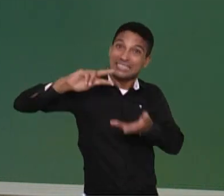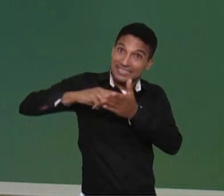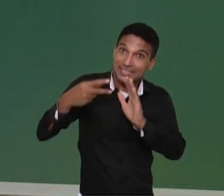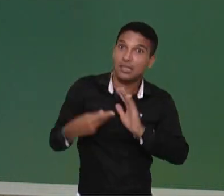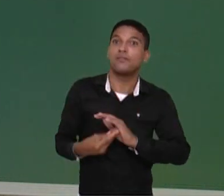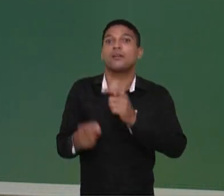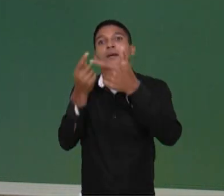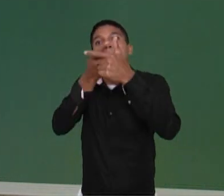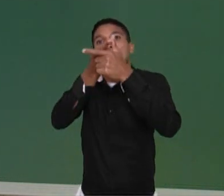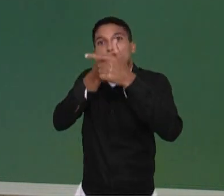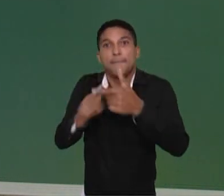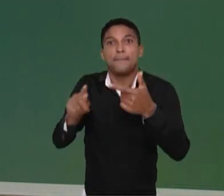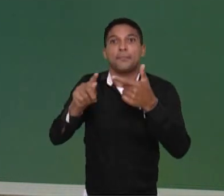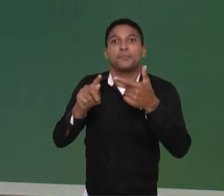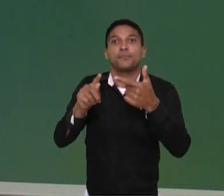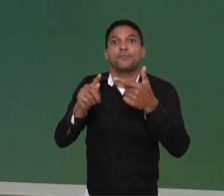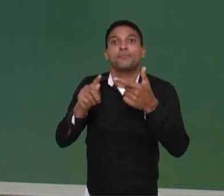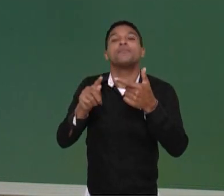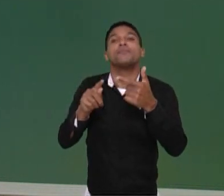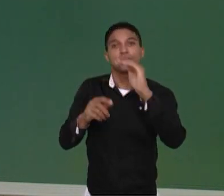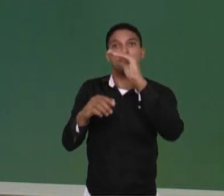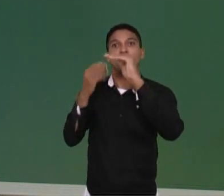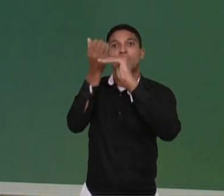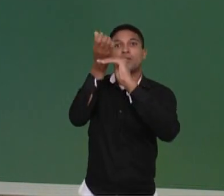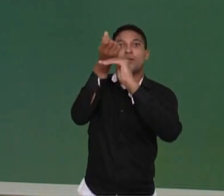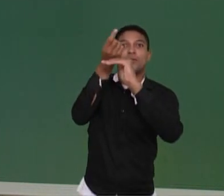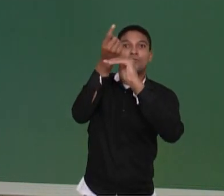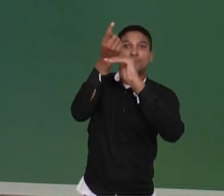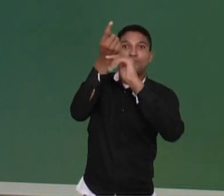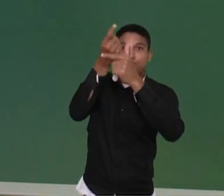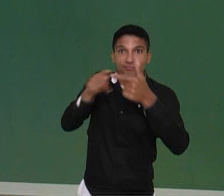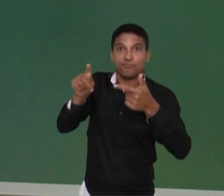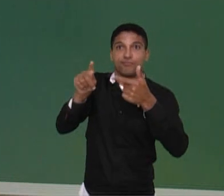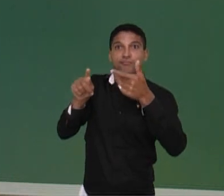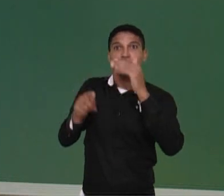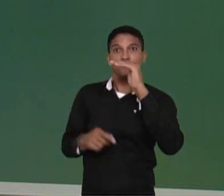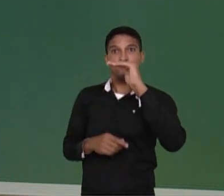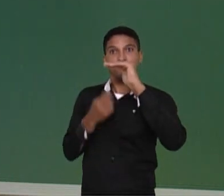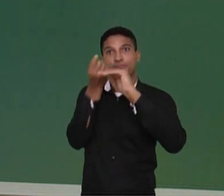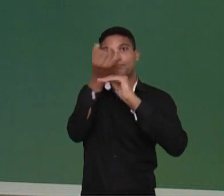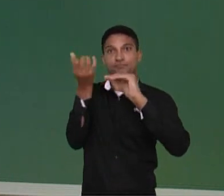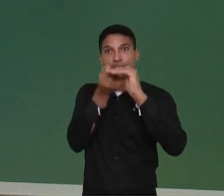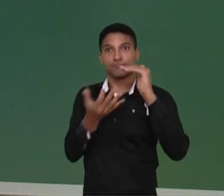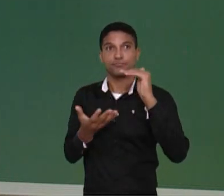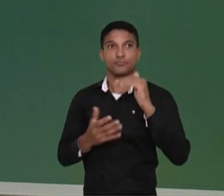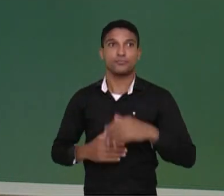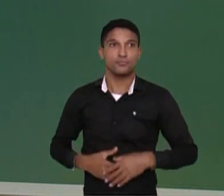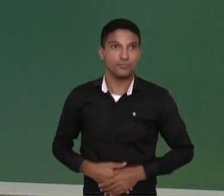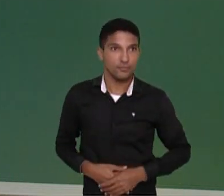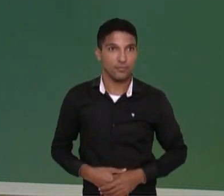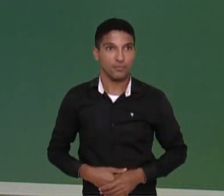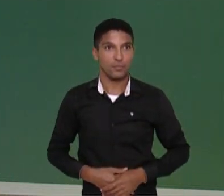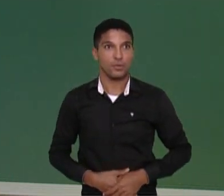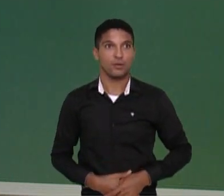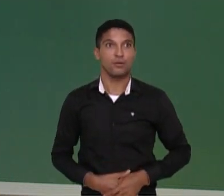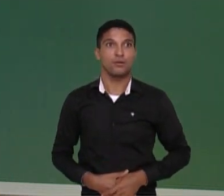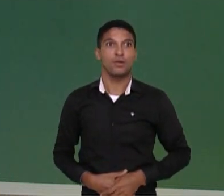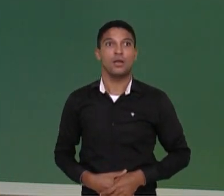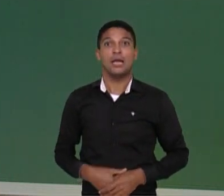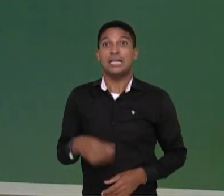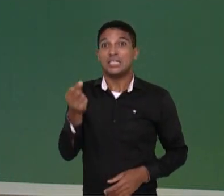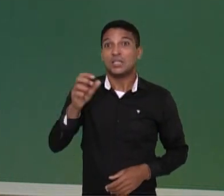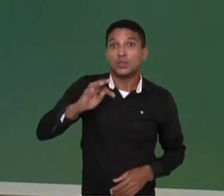uma fração, né? Um número racional. O conjunto formado por todos os